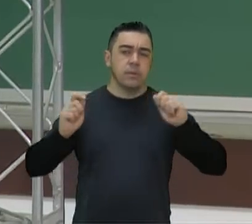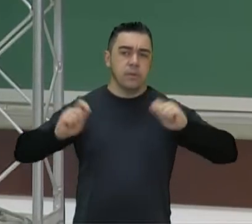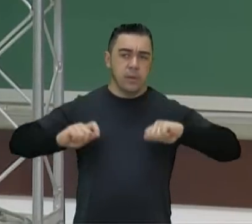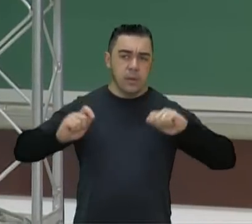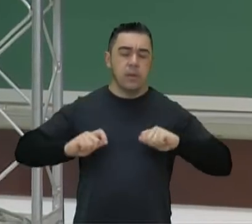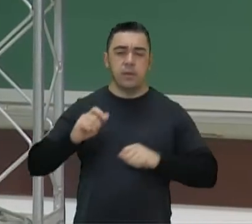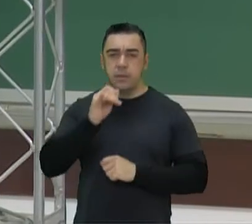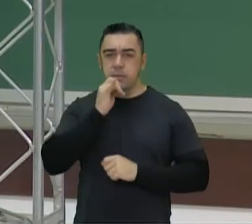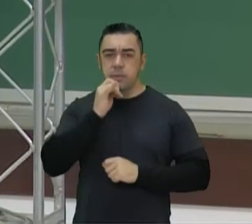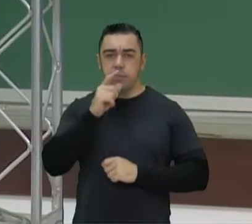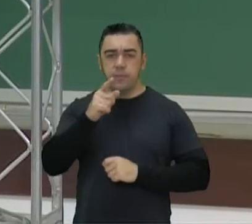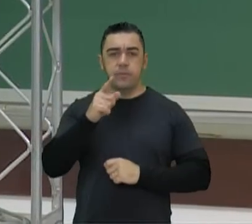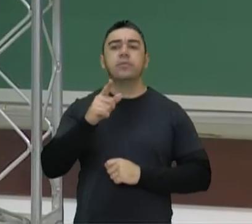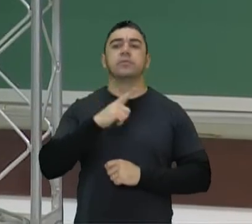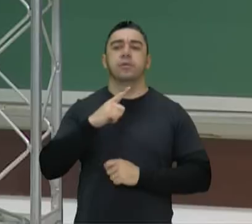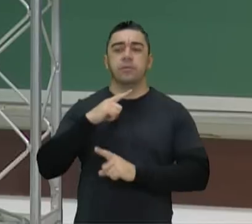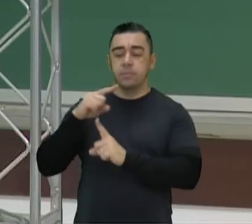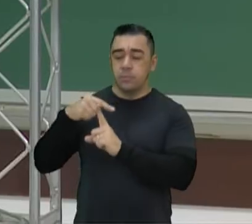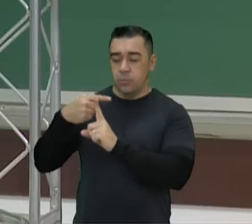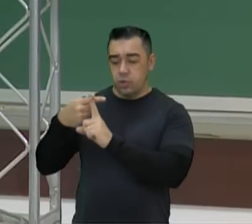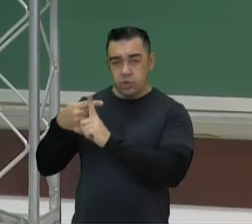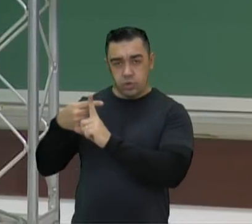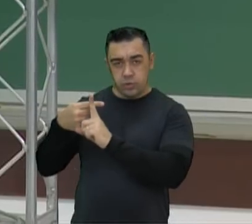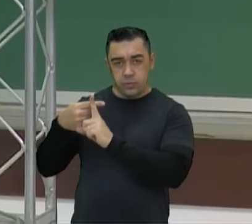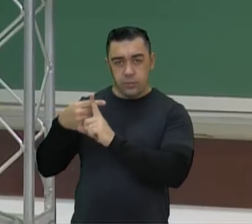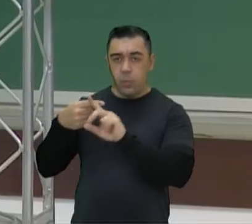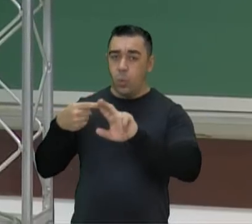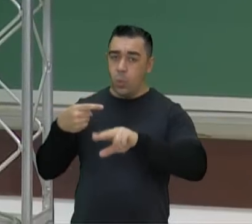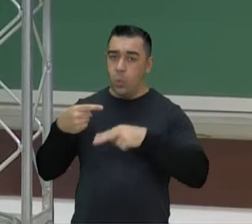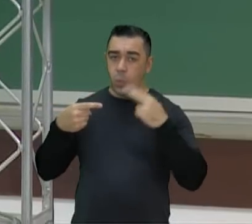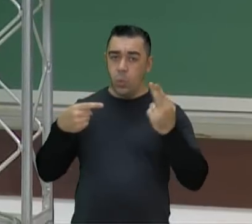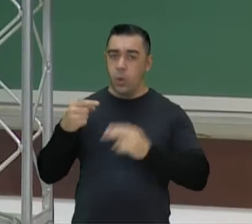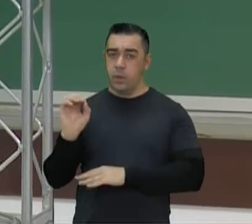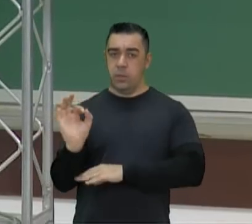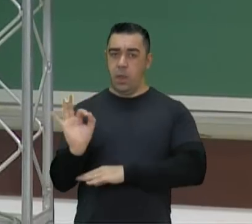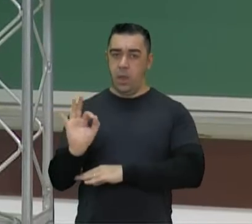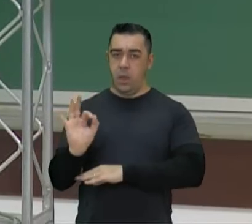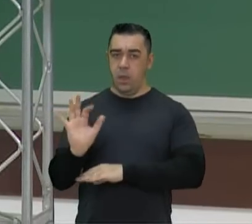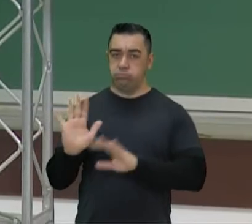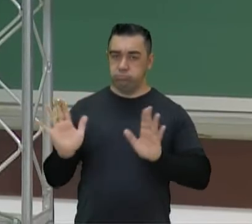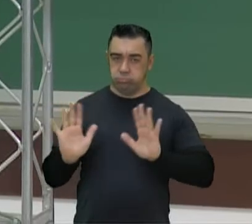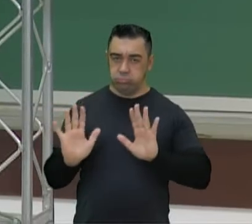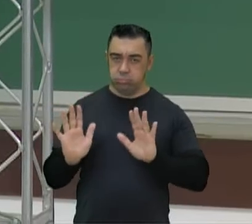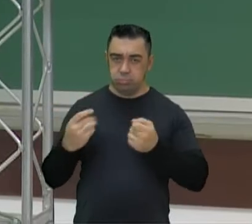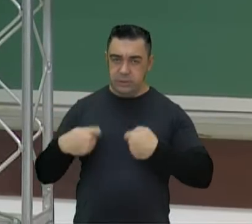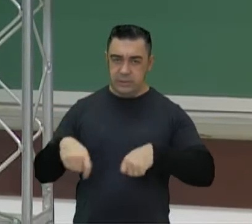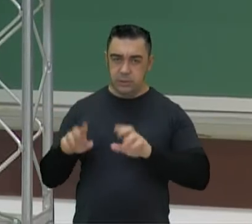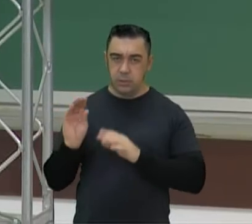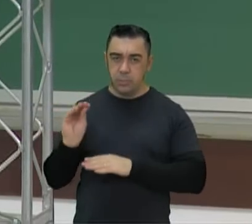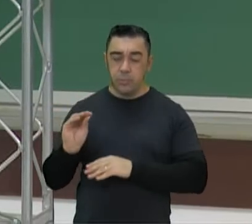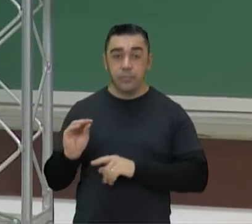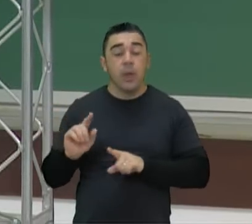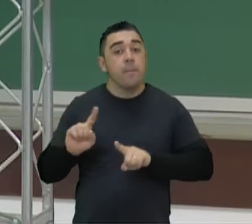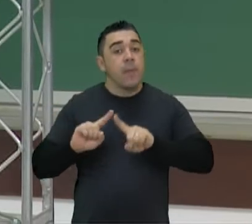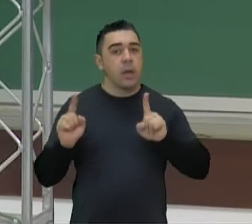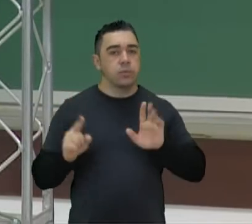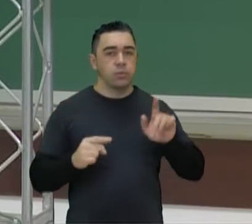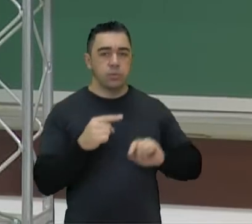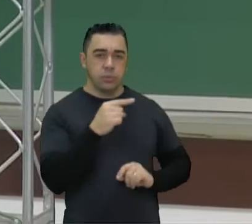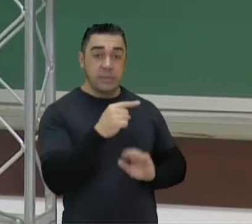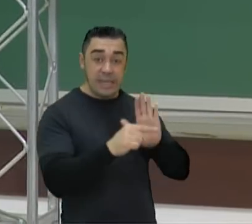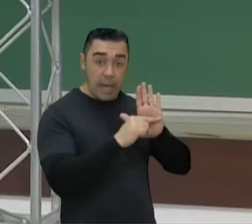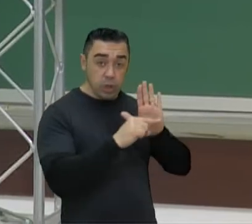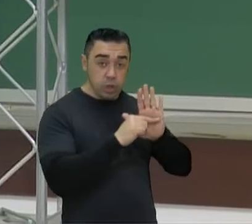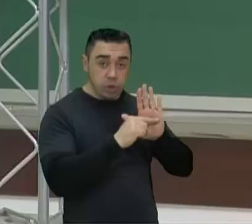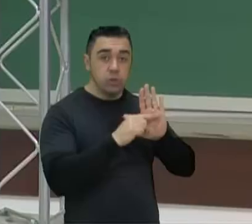o sinal de mais ou sem o sinal de mais. E o lado negativo sempre representado com